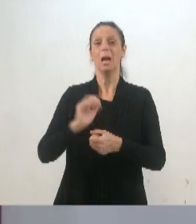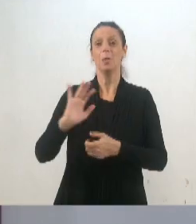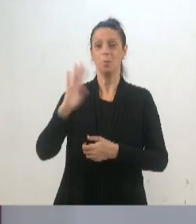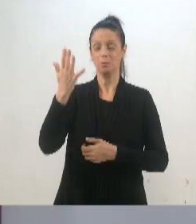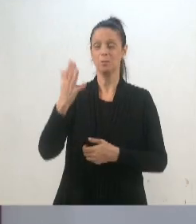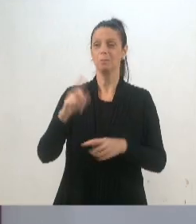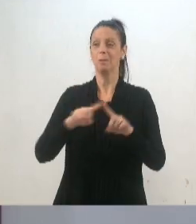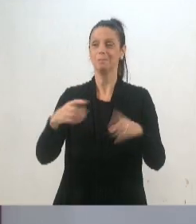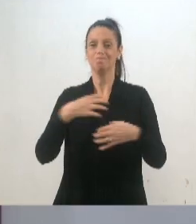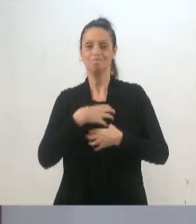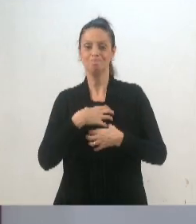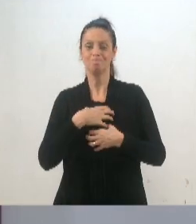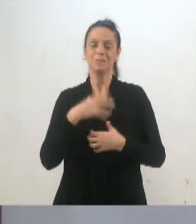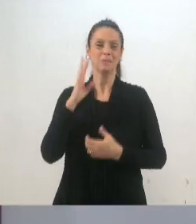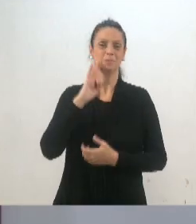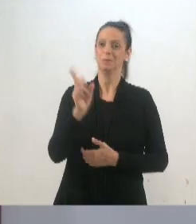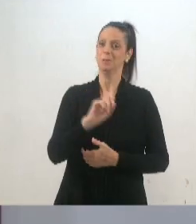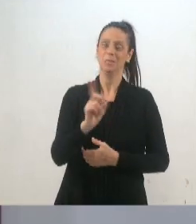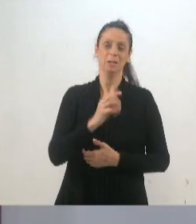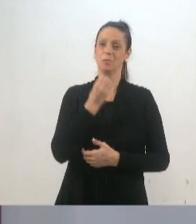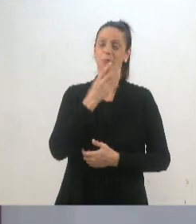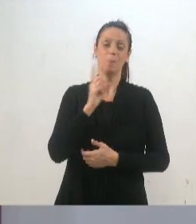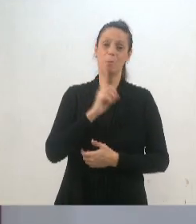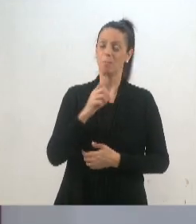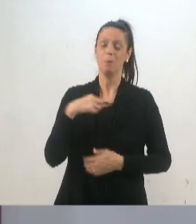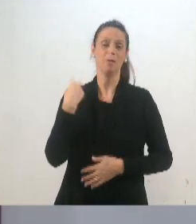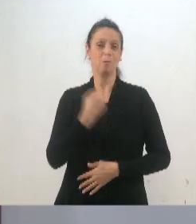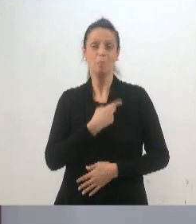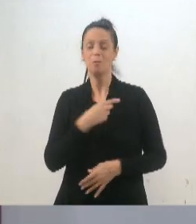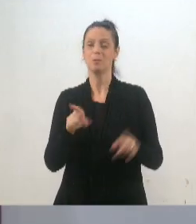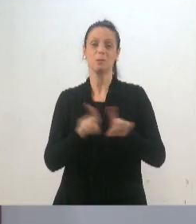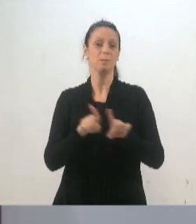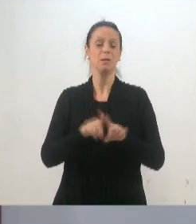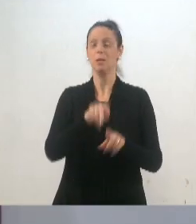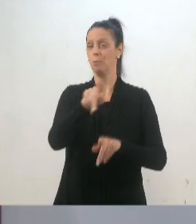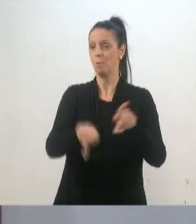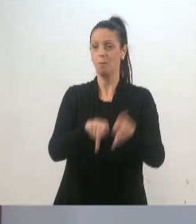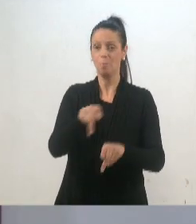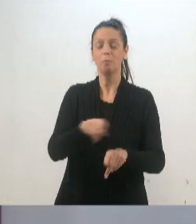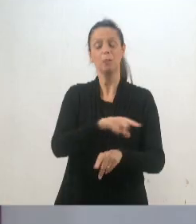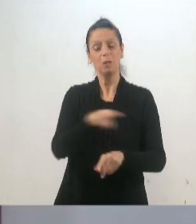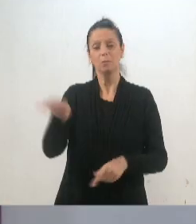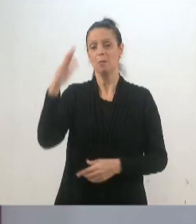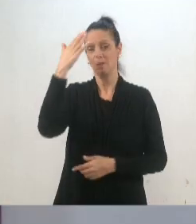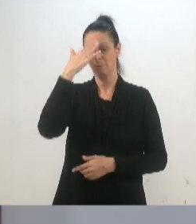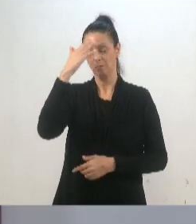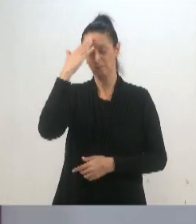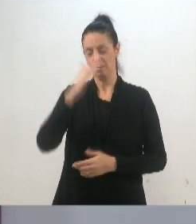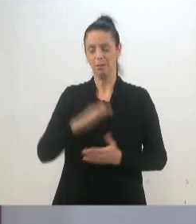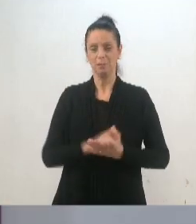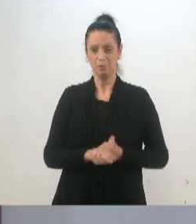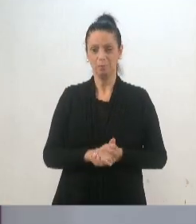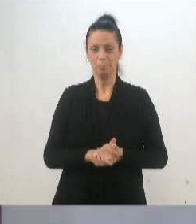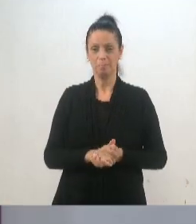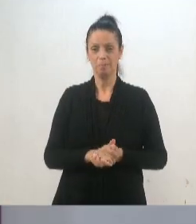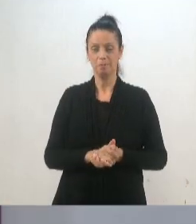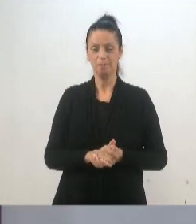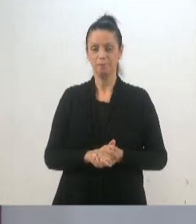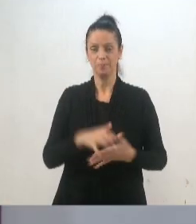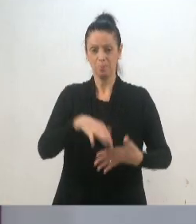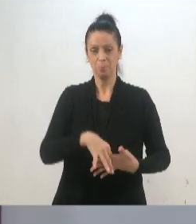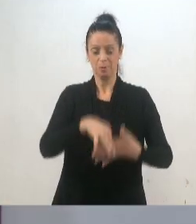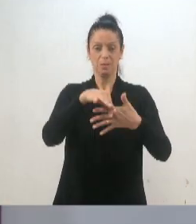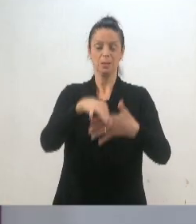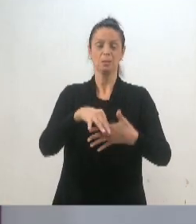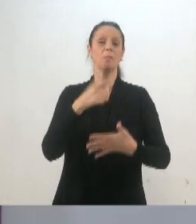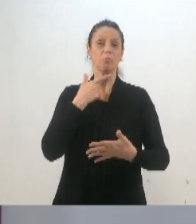Não foi legal para ninguém. A população de Blumenau também entende que não é vontade de nenhum líder, de